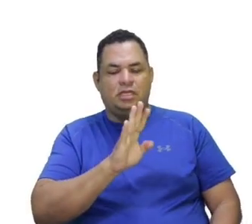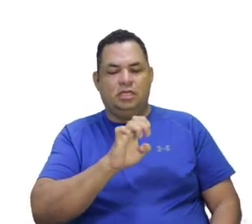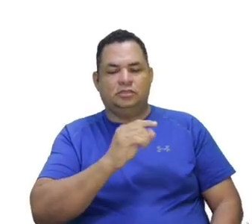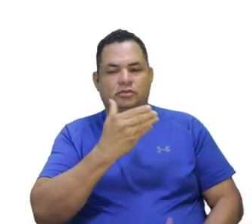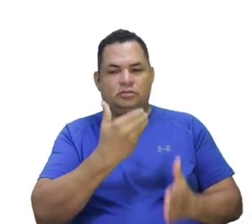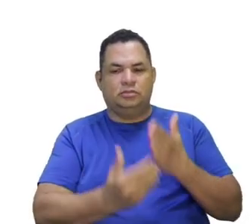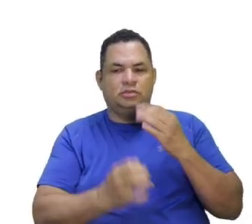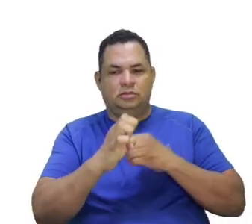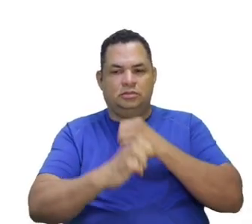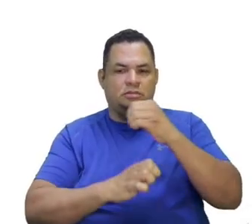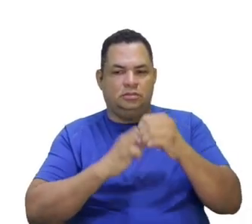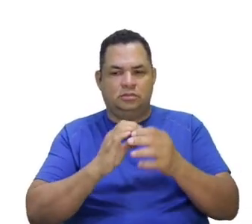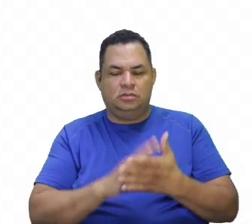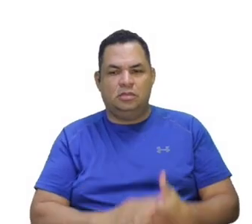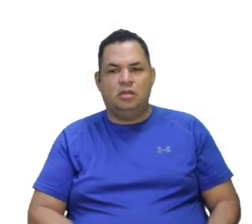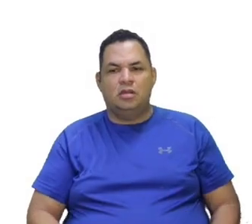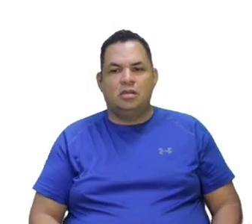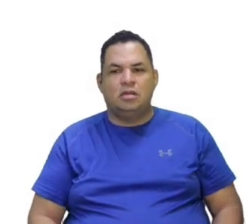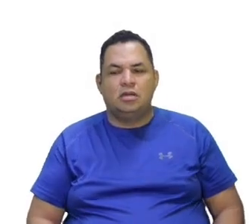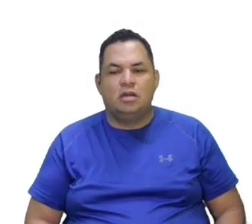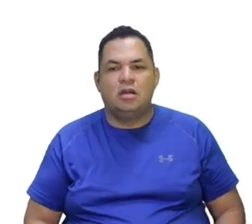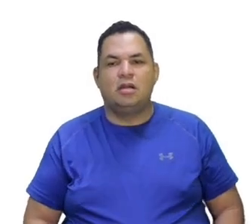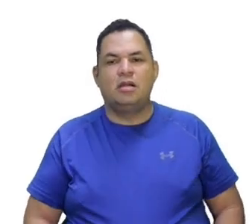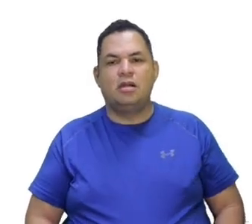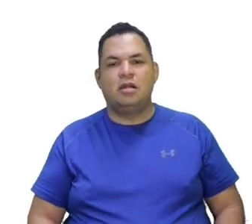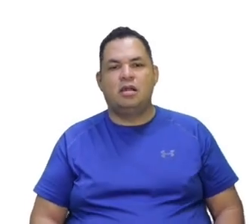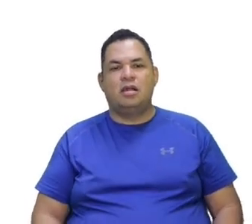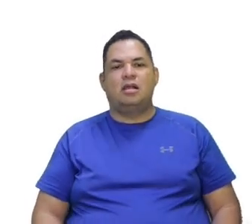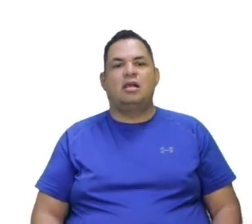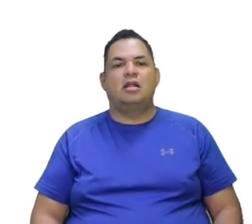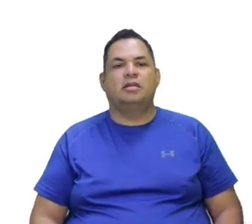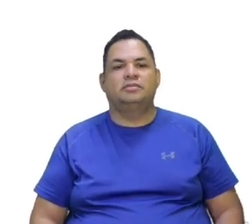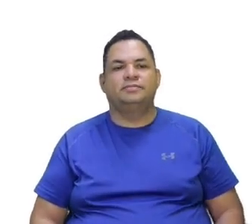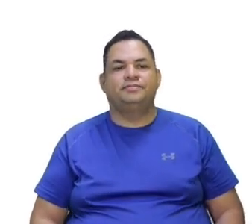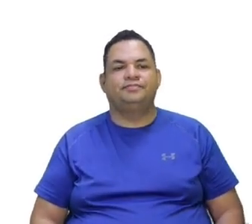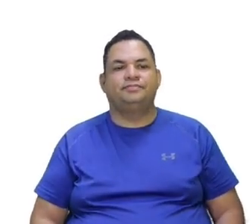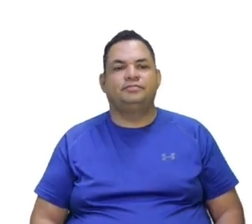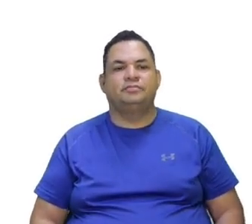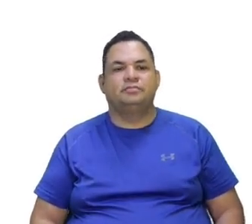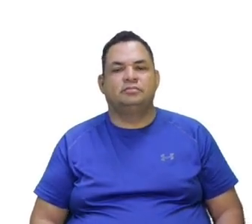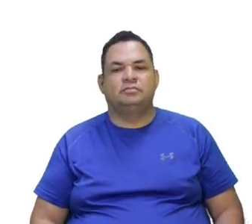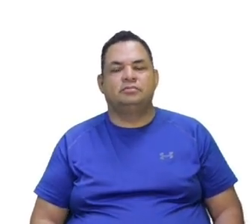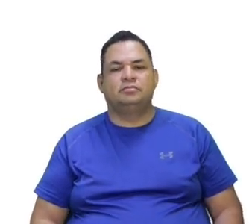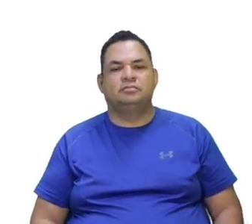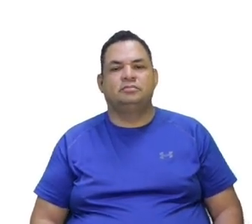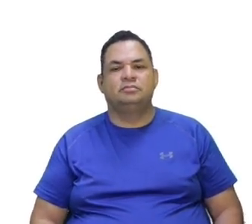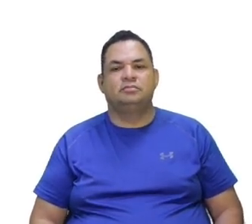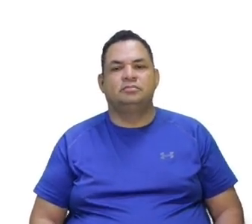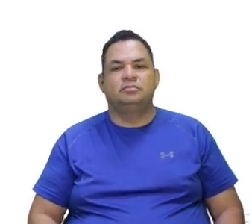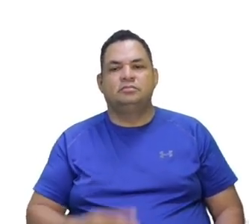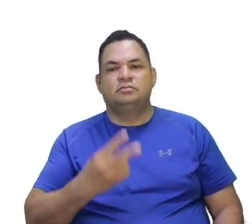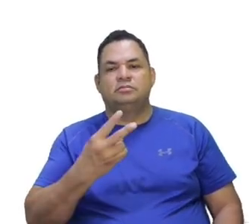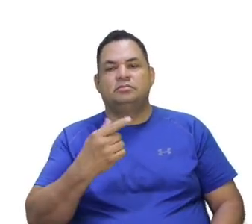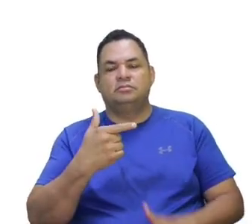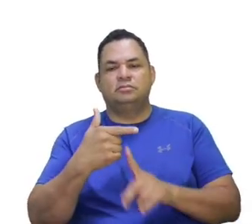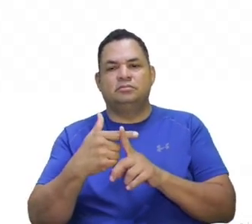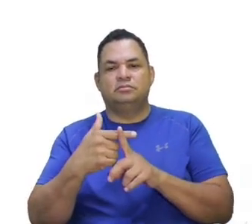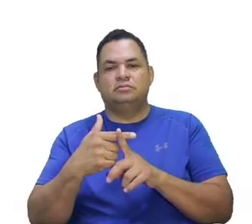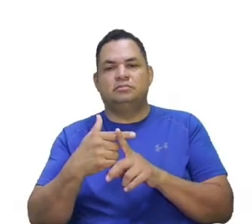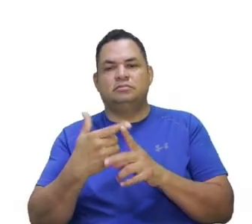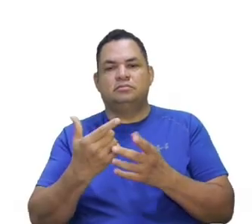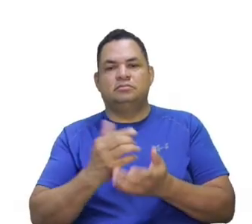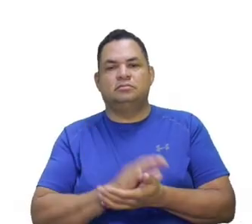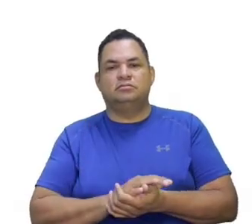perdeu elétrons. Quantos elétrons ele perdeu? O valor da carga dele, que no caso é 2+, então ele perdeu 2